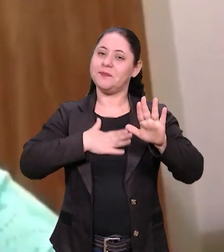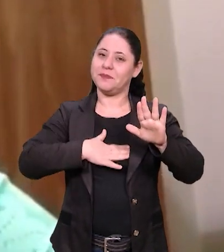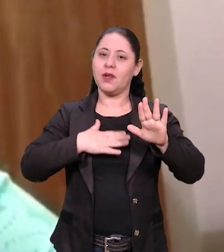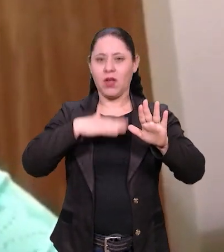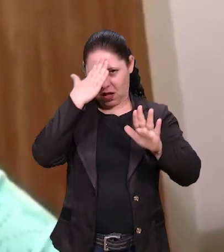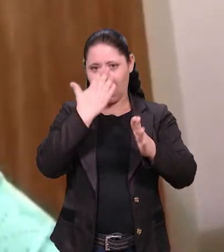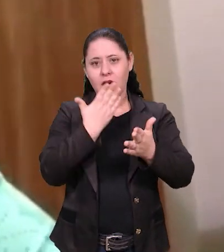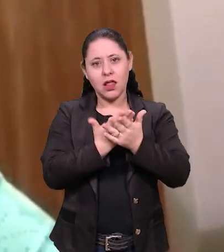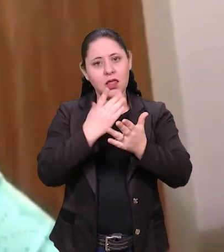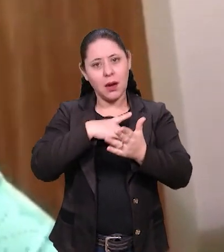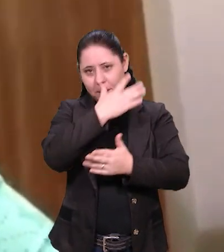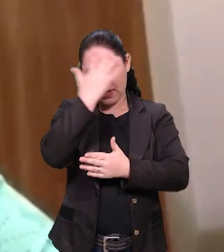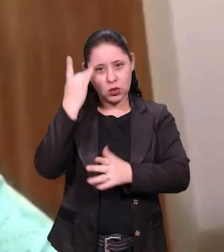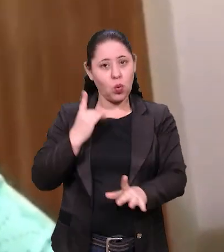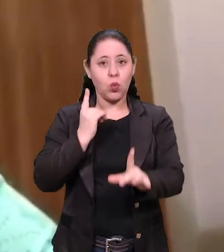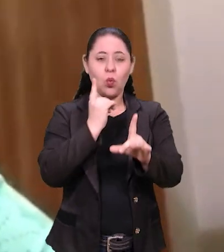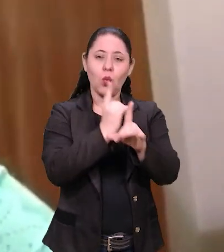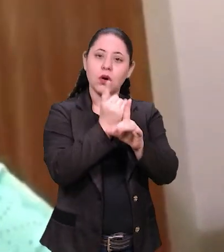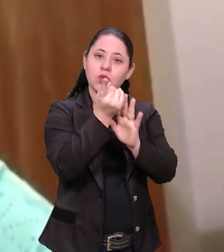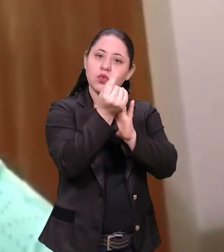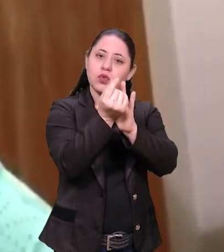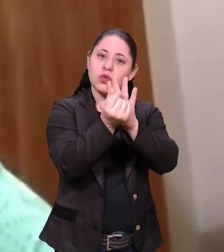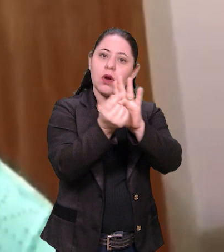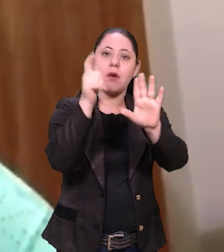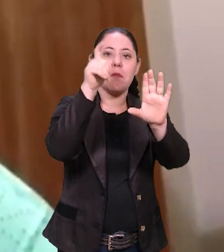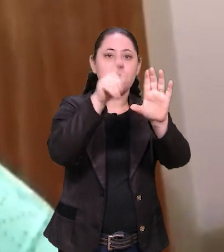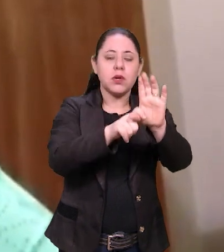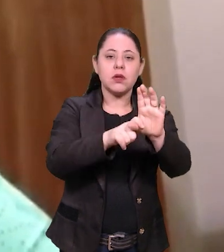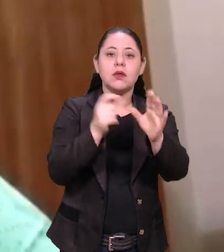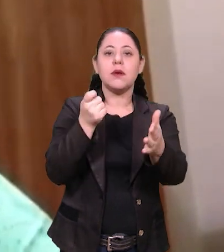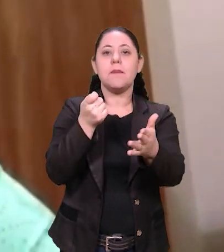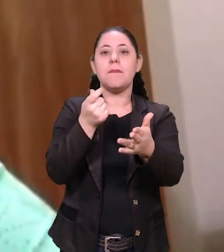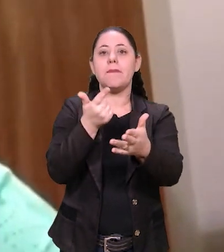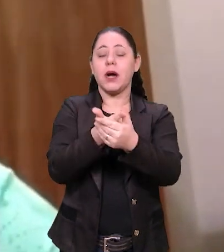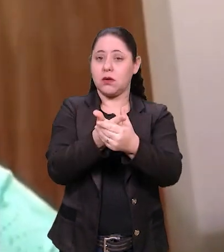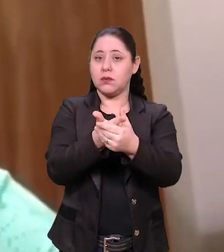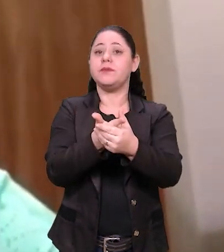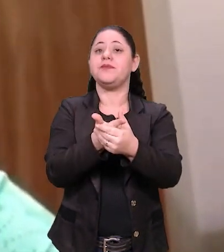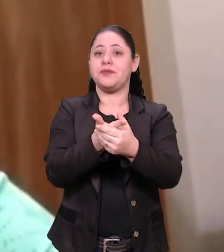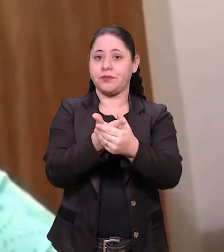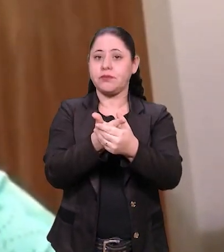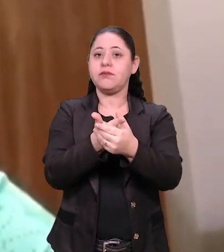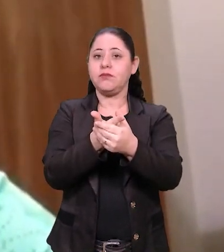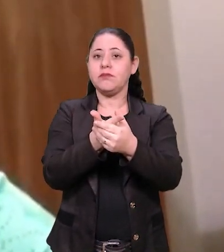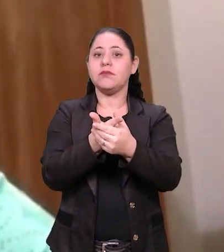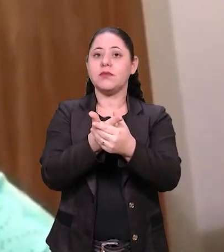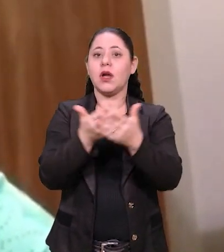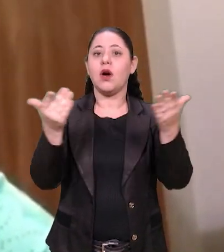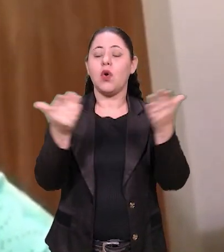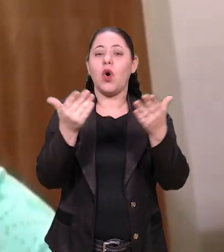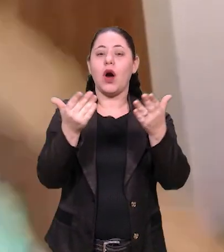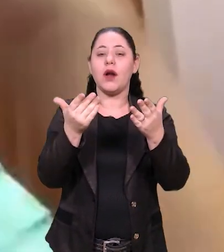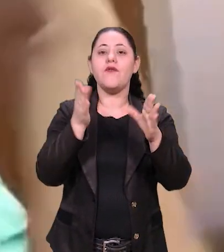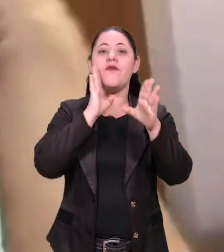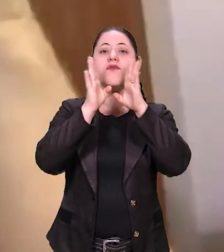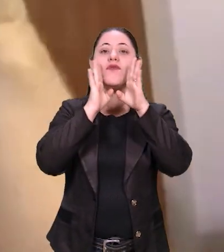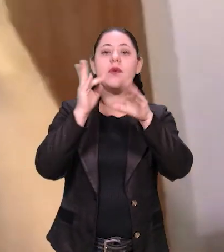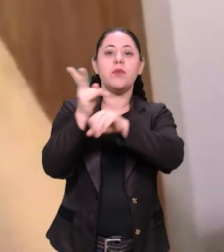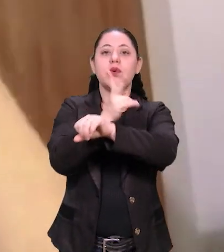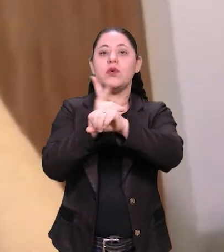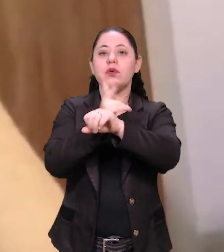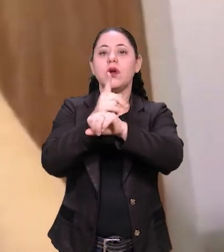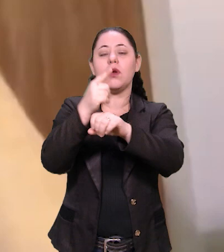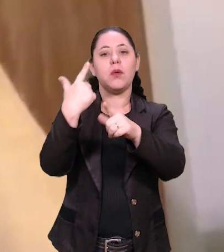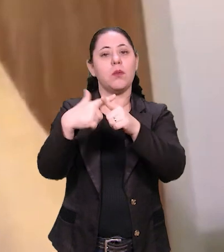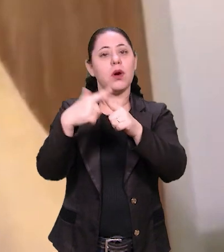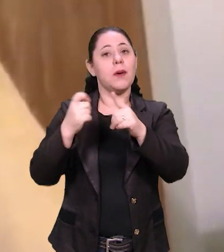achou teu dinheiro, achou o boleto, e ele tá no Facebook te procurando, porque ele pagou